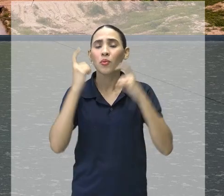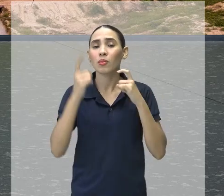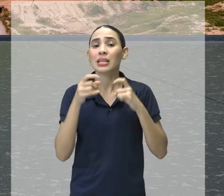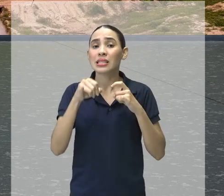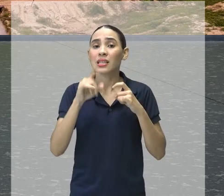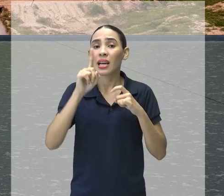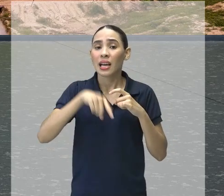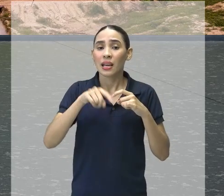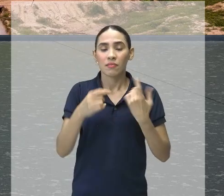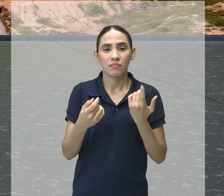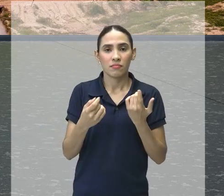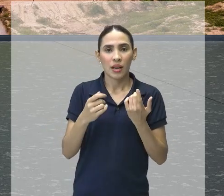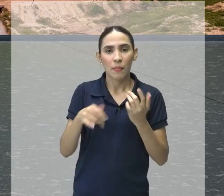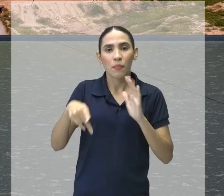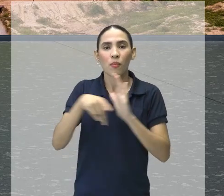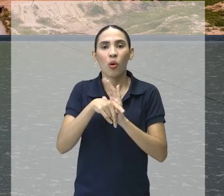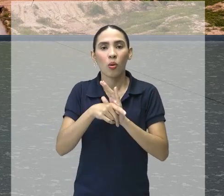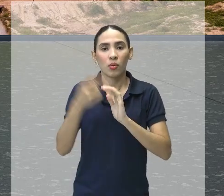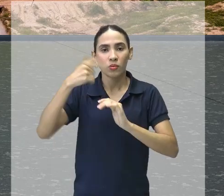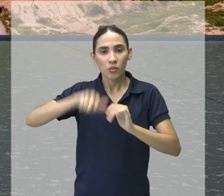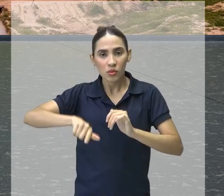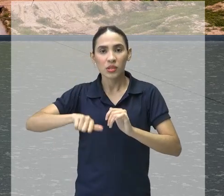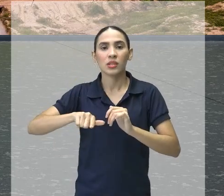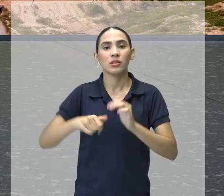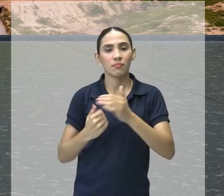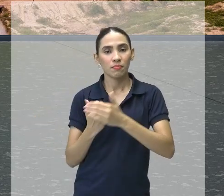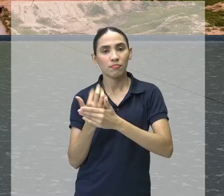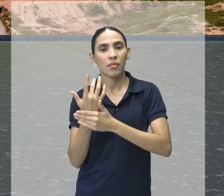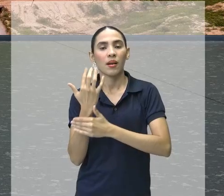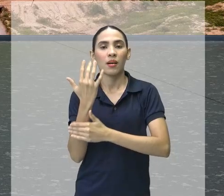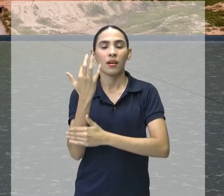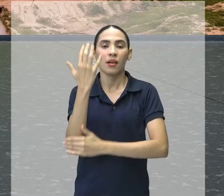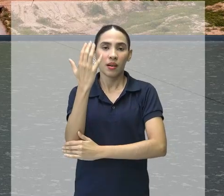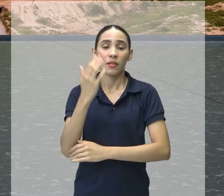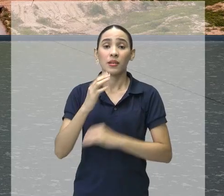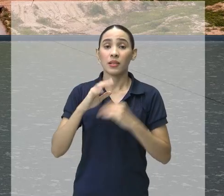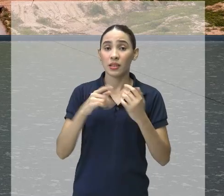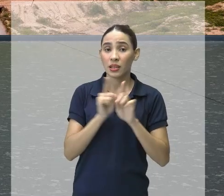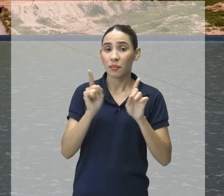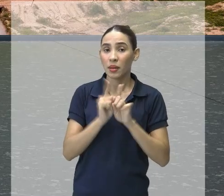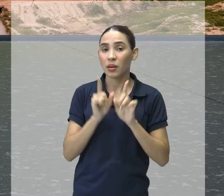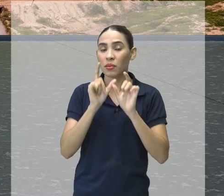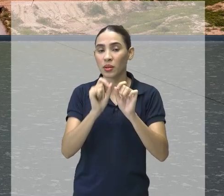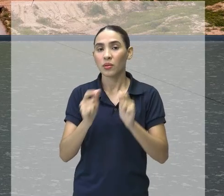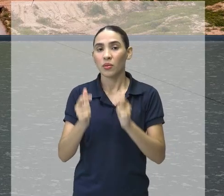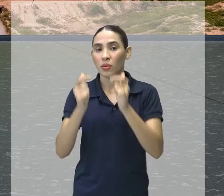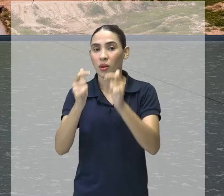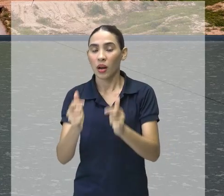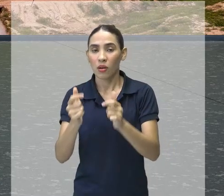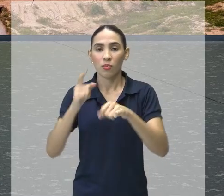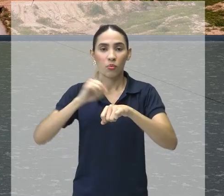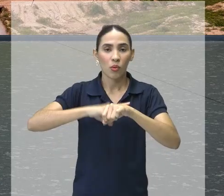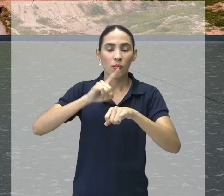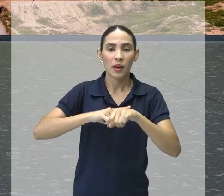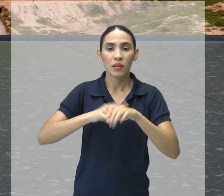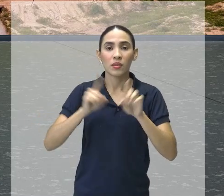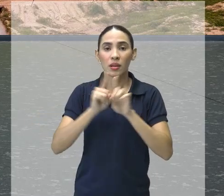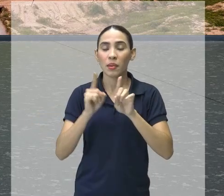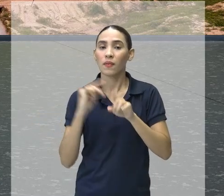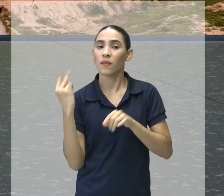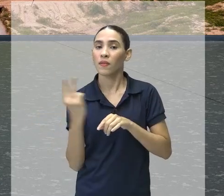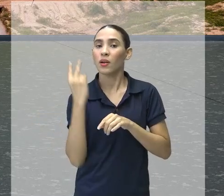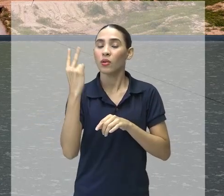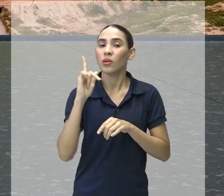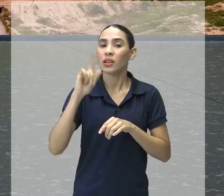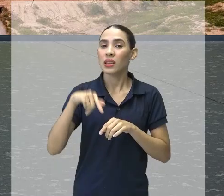elas reconstituirão, se elas vão crescer de novo. E em determinado momento, esta riqueza,